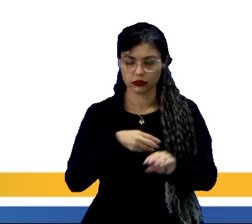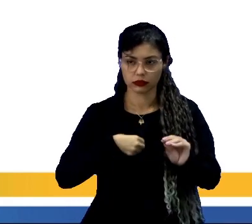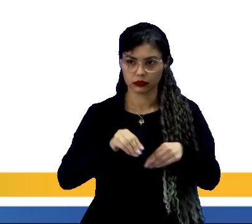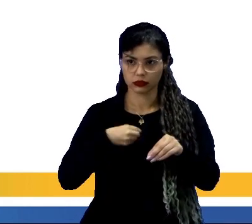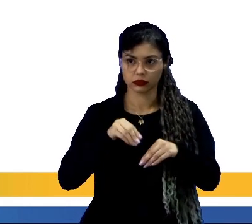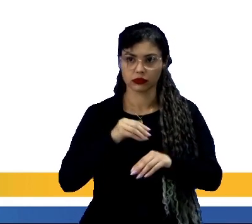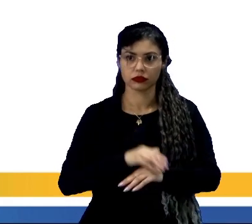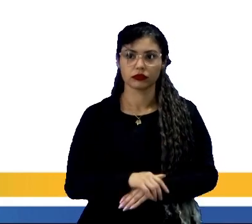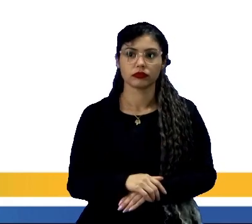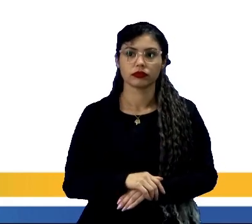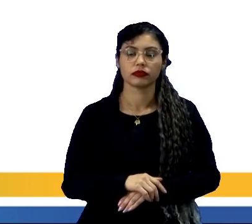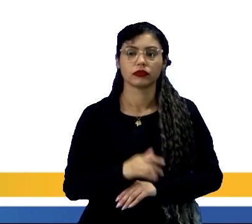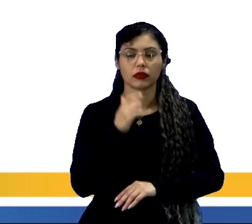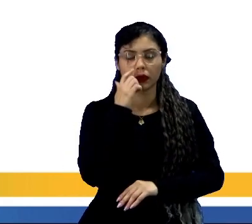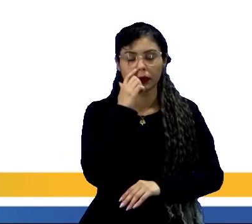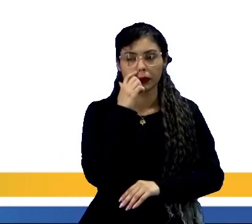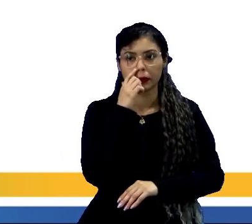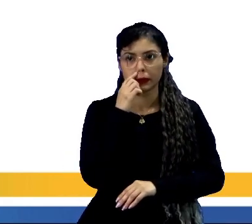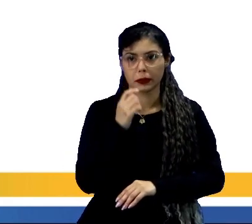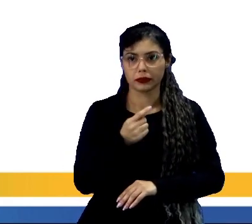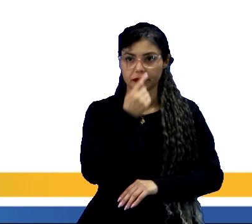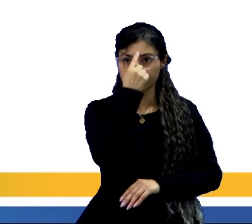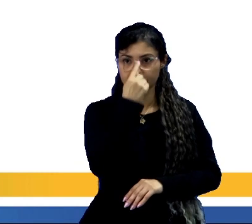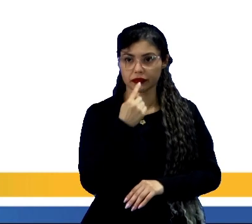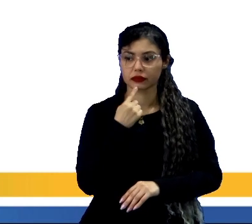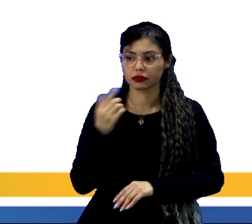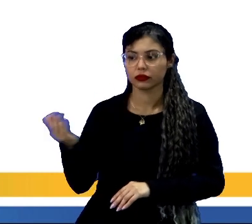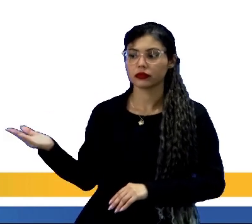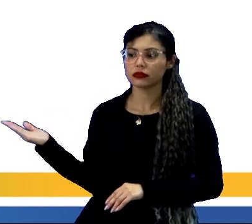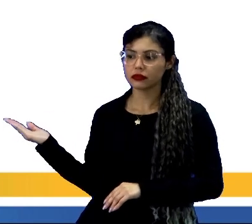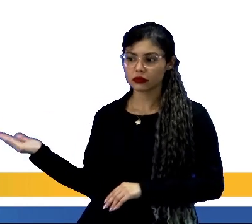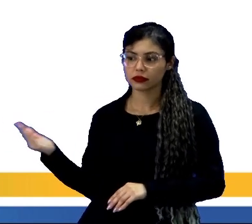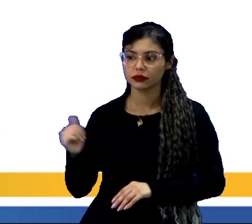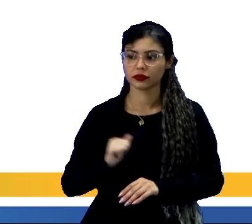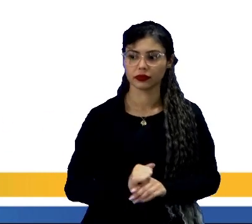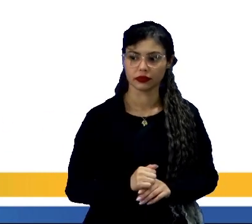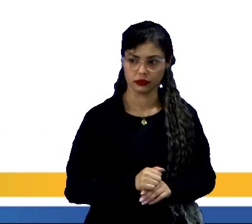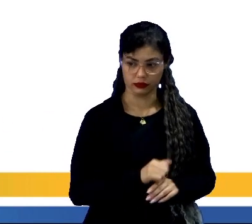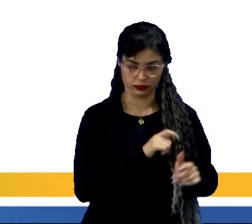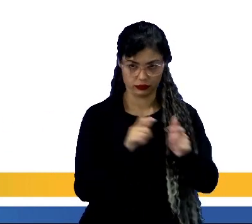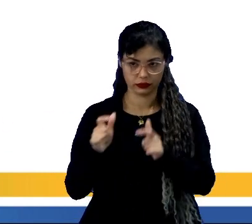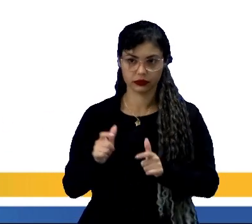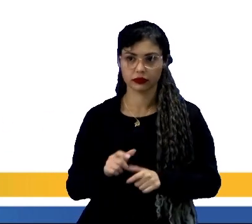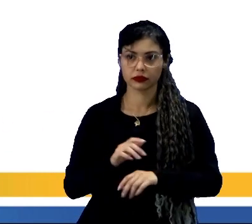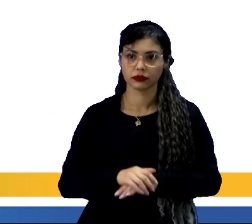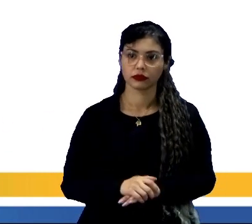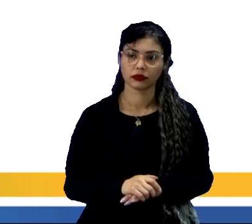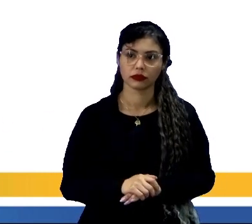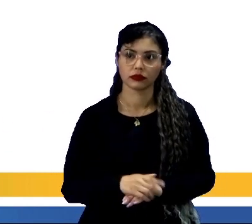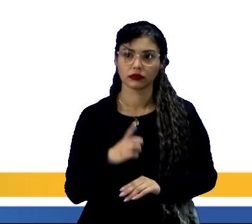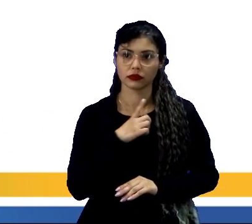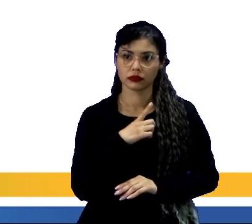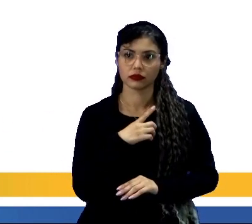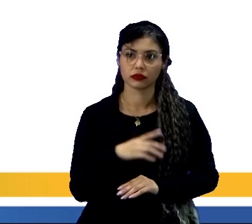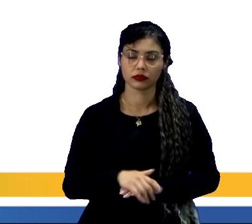forte e flexível. Aí nós temos a fonte, né, que eu vou deixar você localizar,